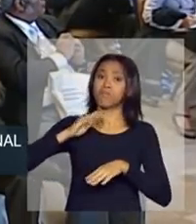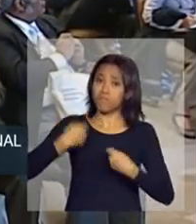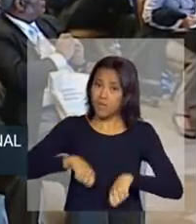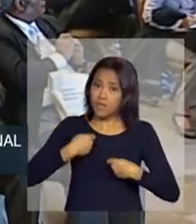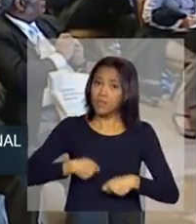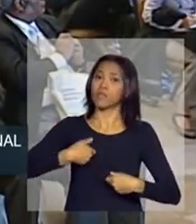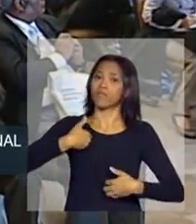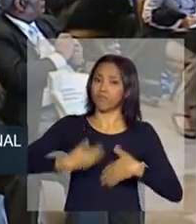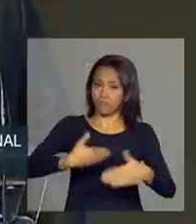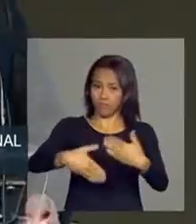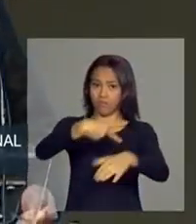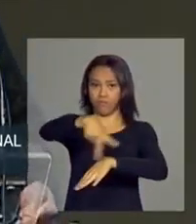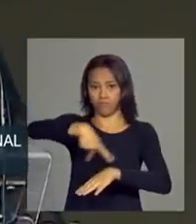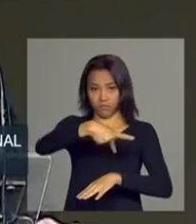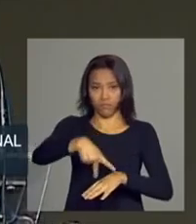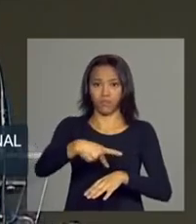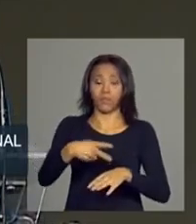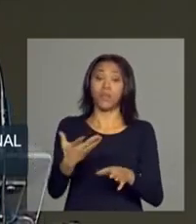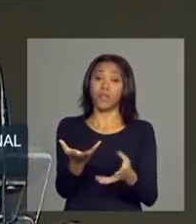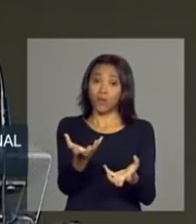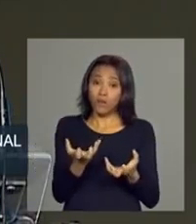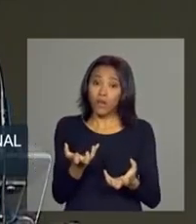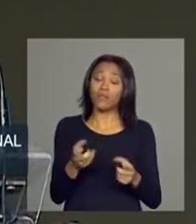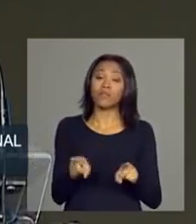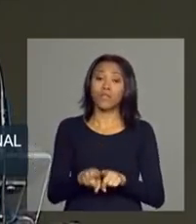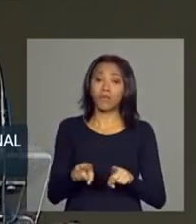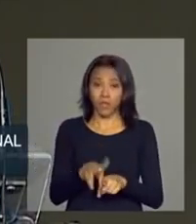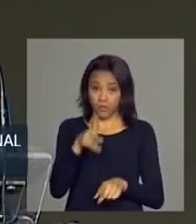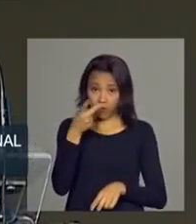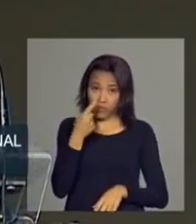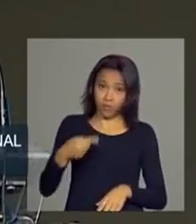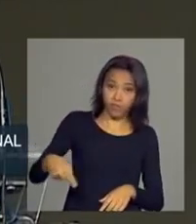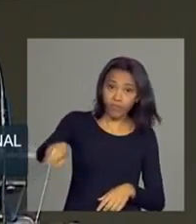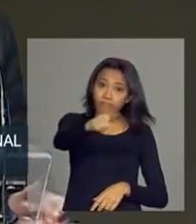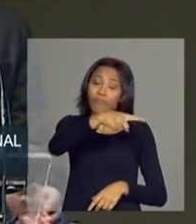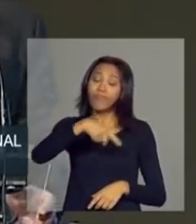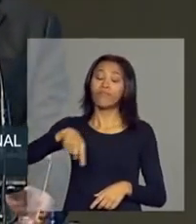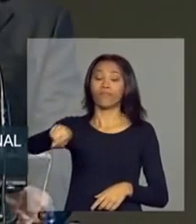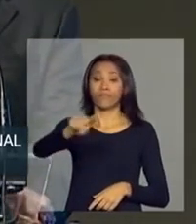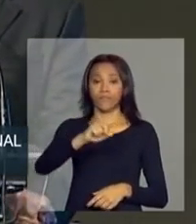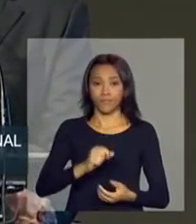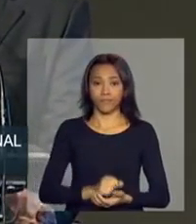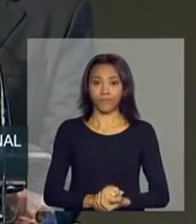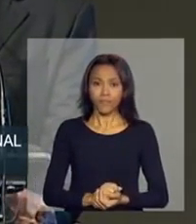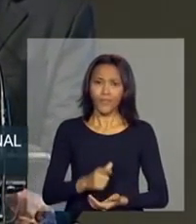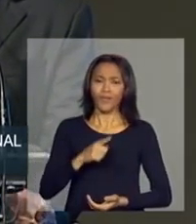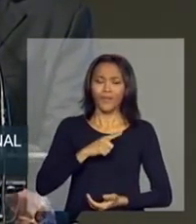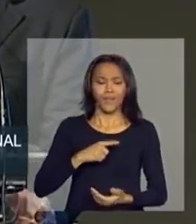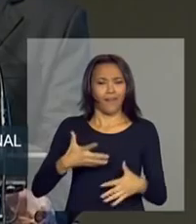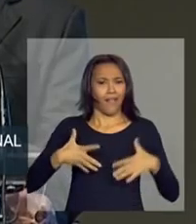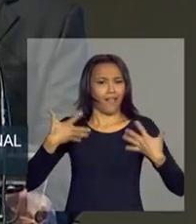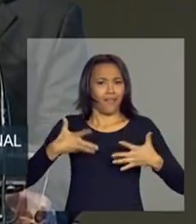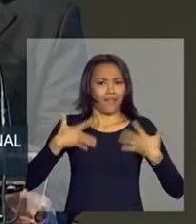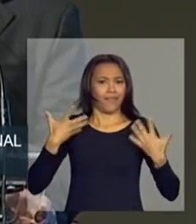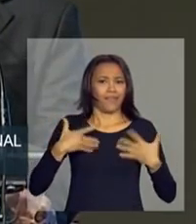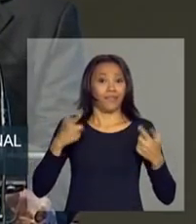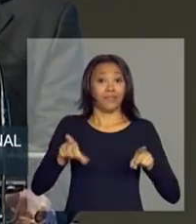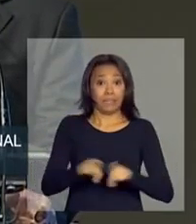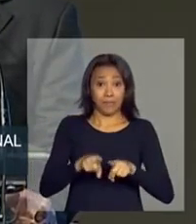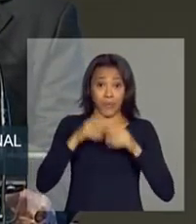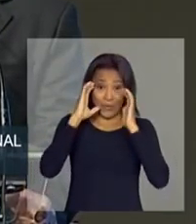delegados. Ousem, provoquem, sonhem, coloquem no papel aquilo